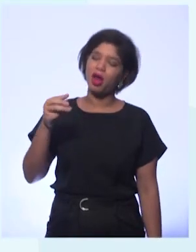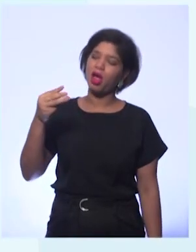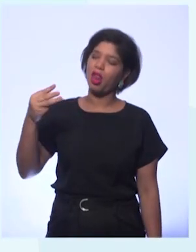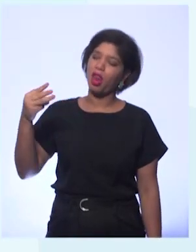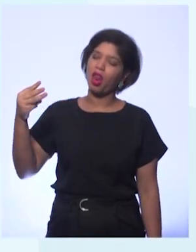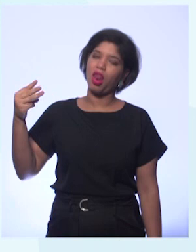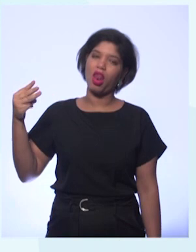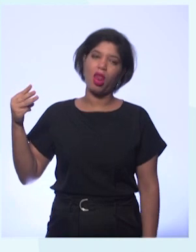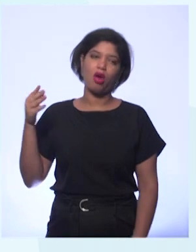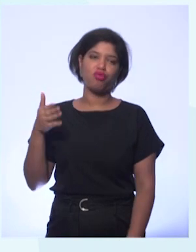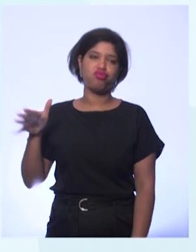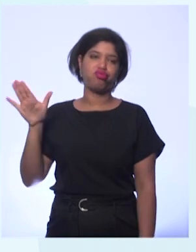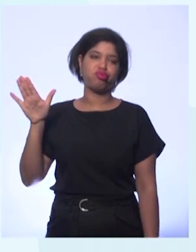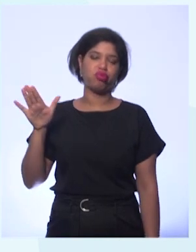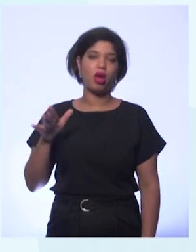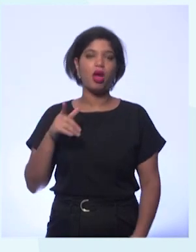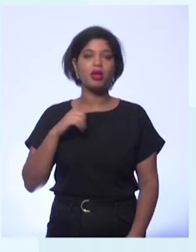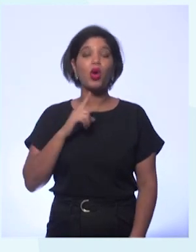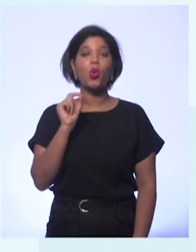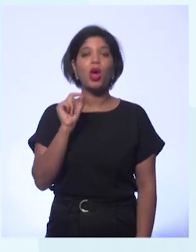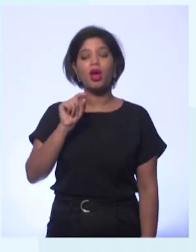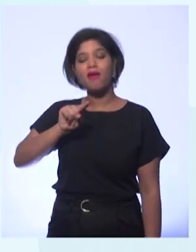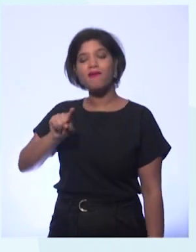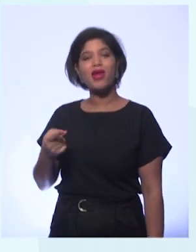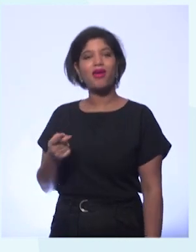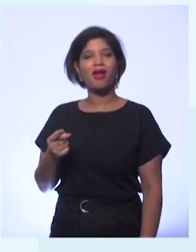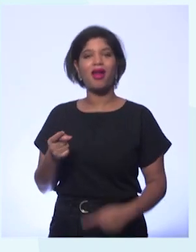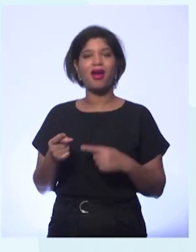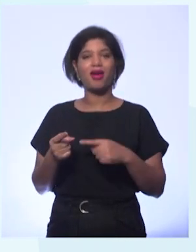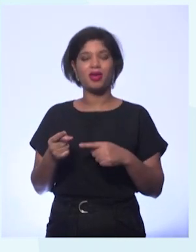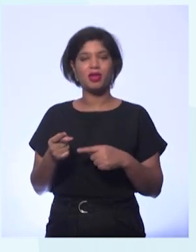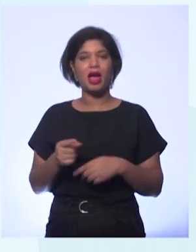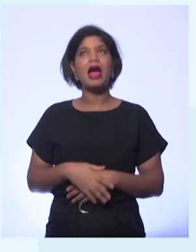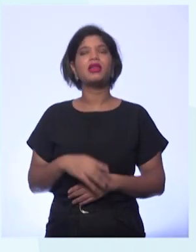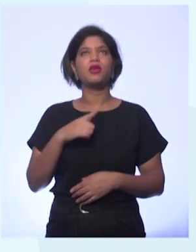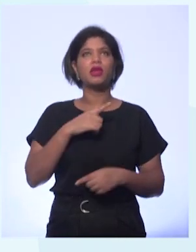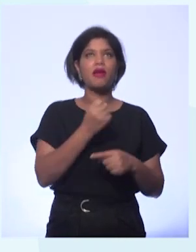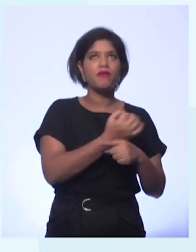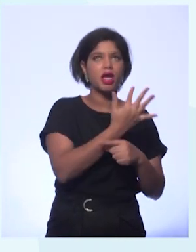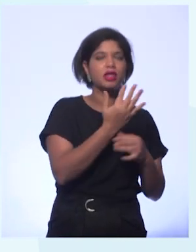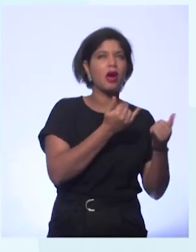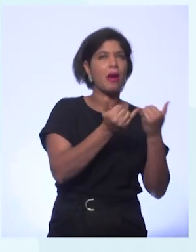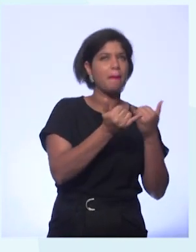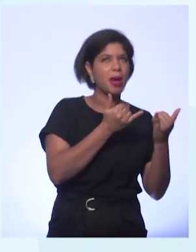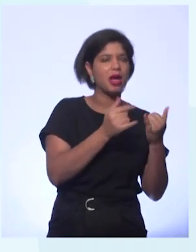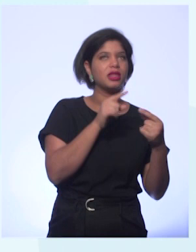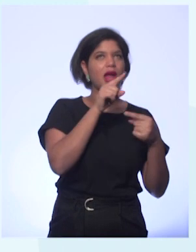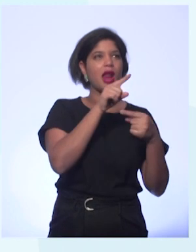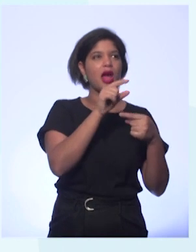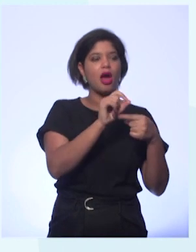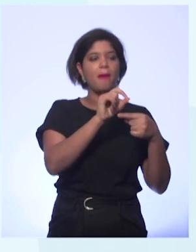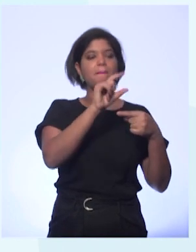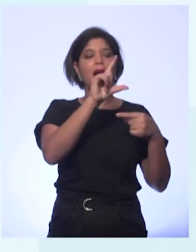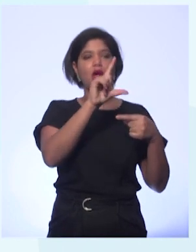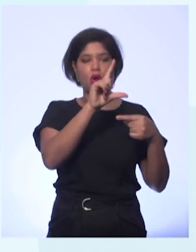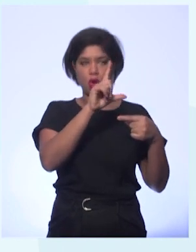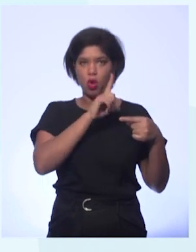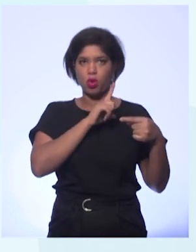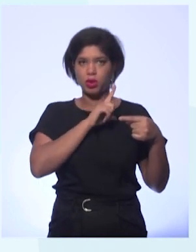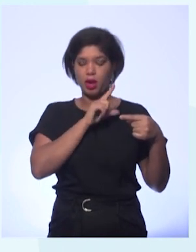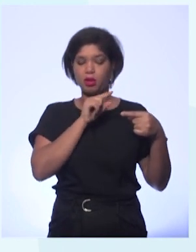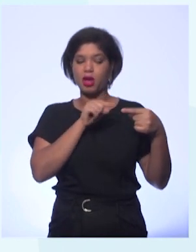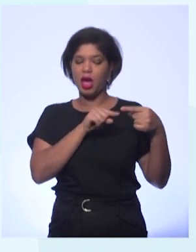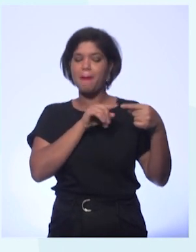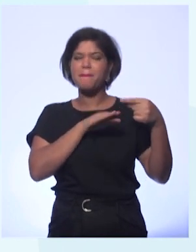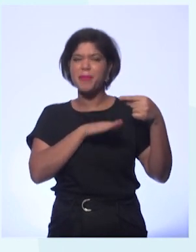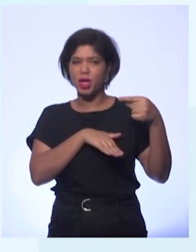1,3333, que é uma dízima periódica. Ah, então deixa eu ver se eu entendi. Fração aparente, o número de cima é maior que o de baixo,